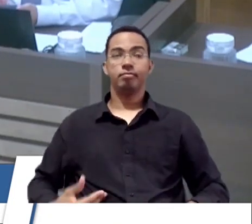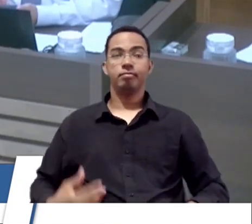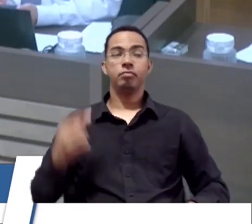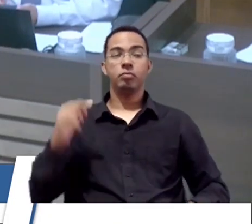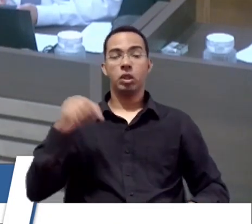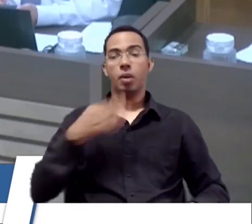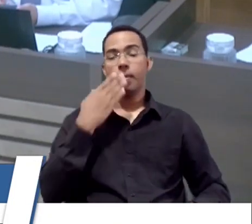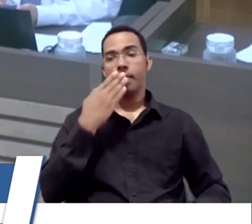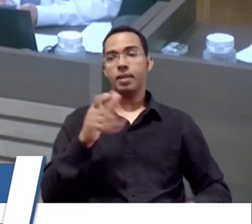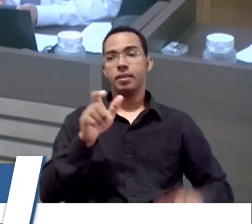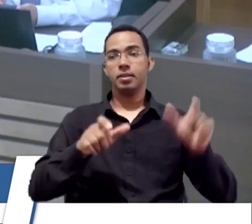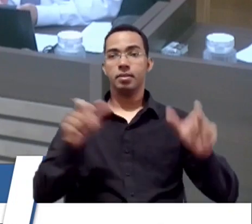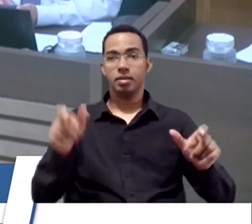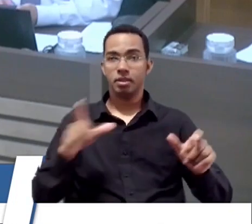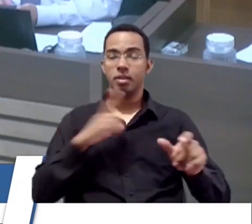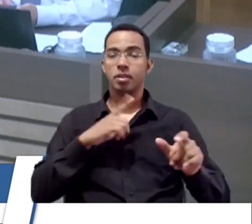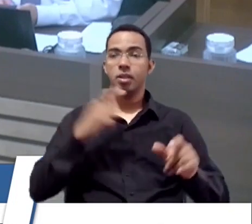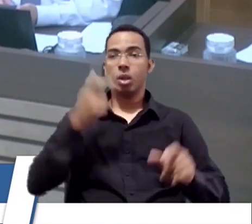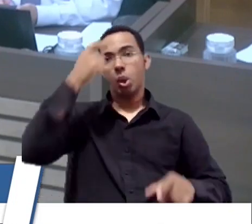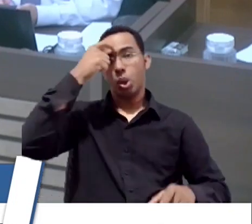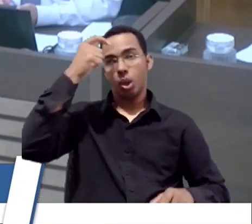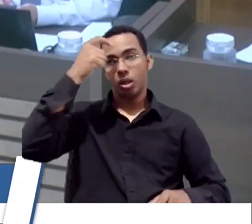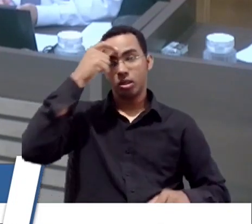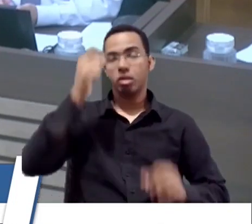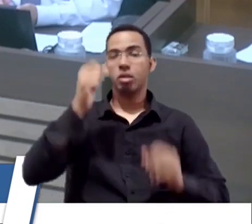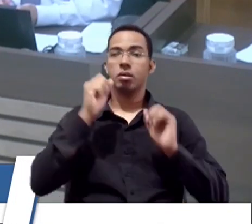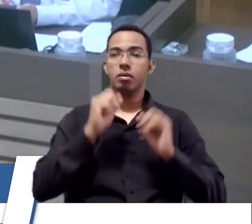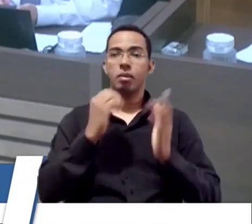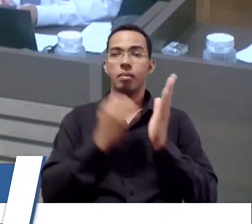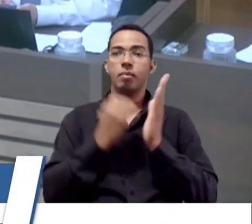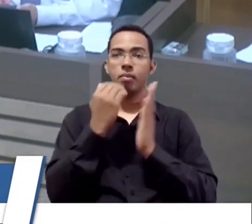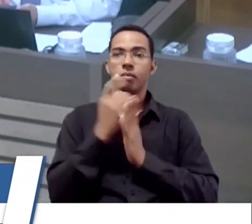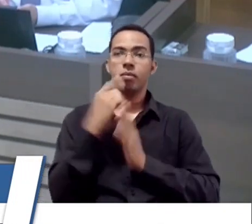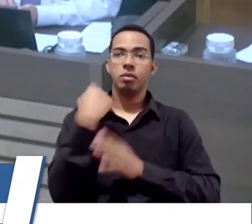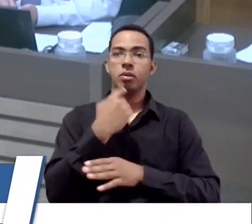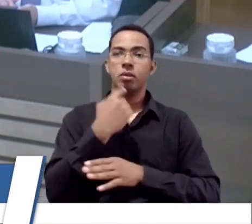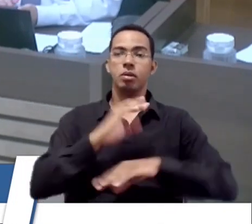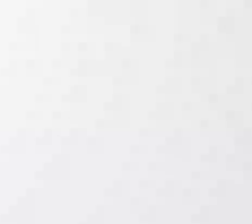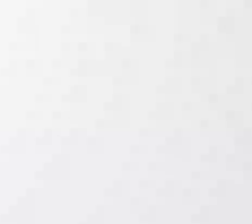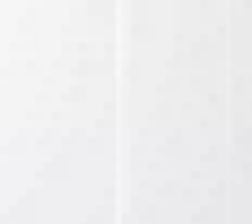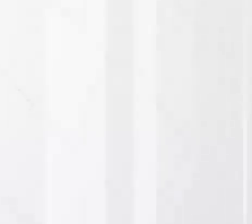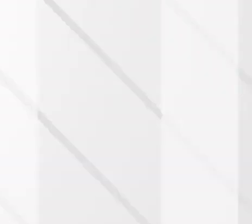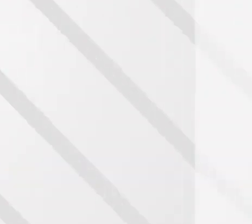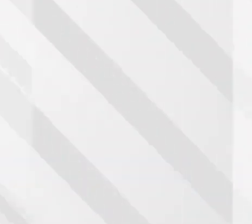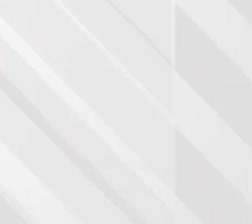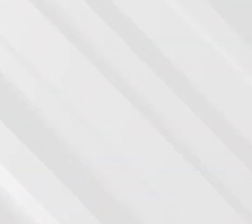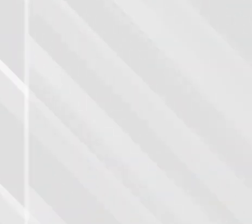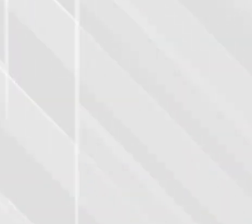as pessoas que têm consciência para que cada vez mais nossa cidade se mantenha limpa.